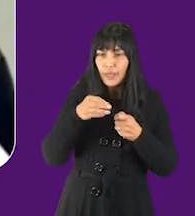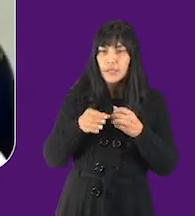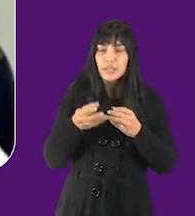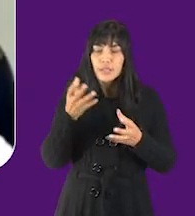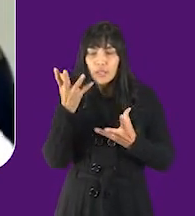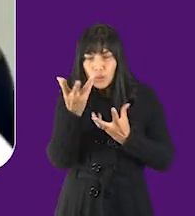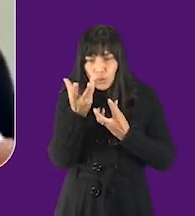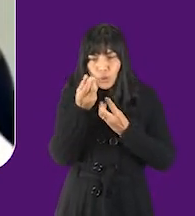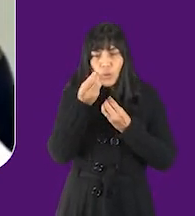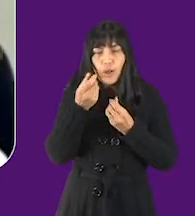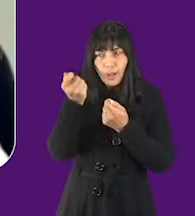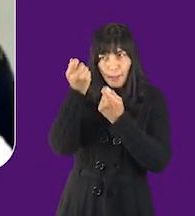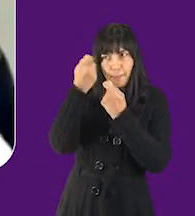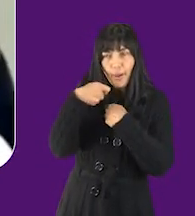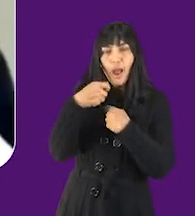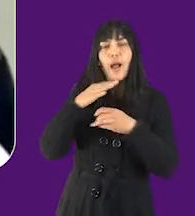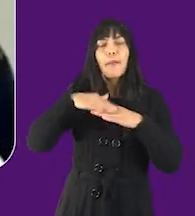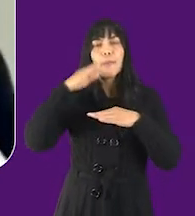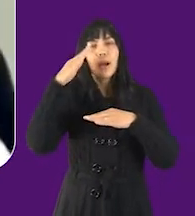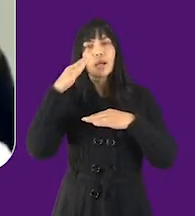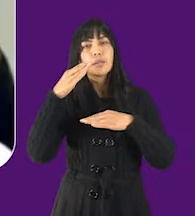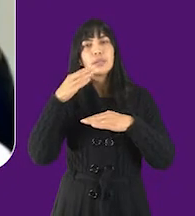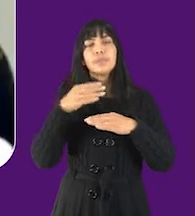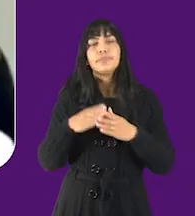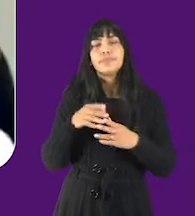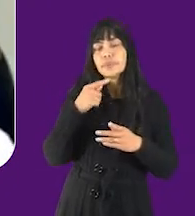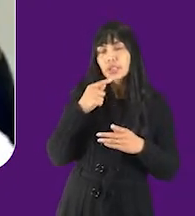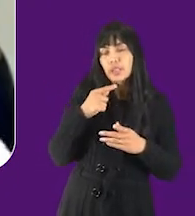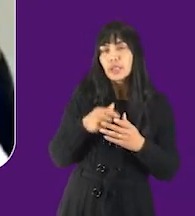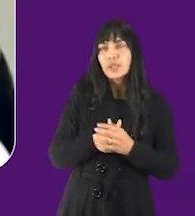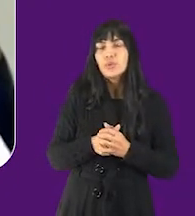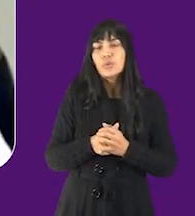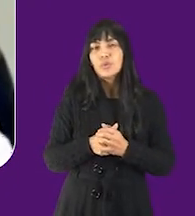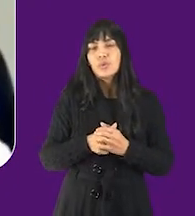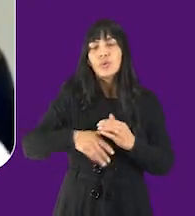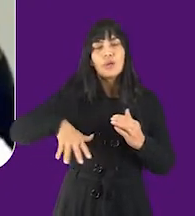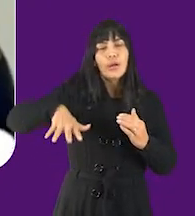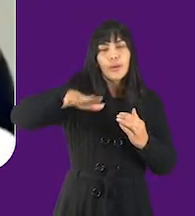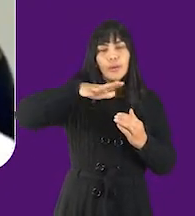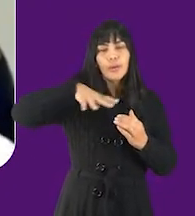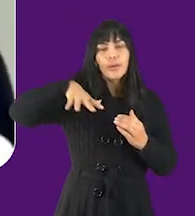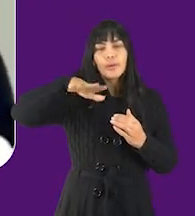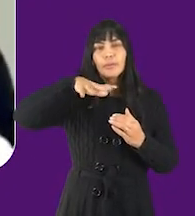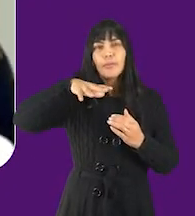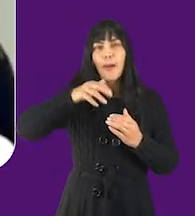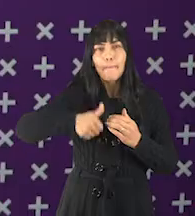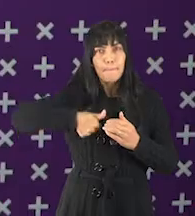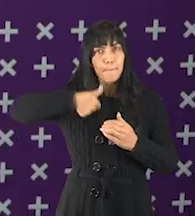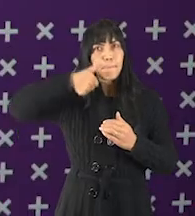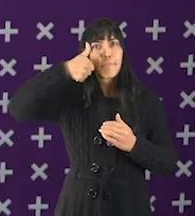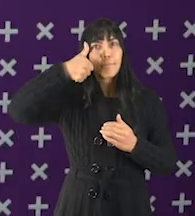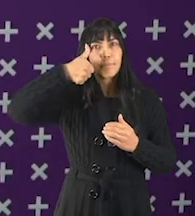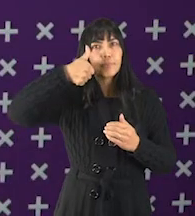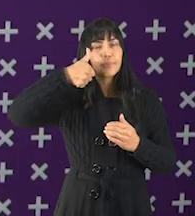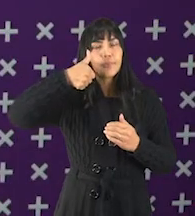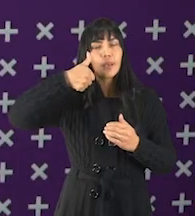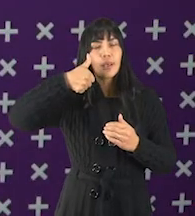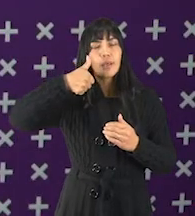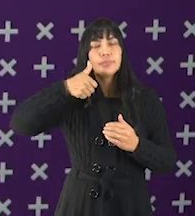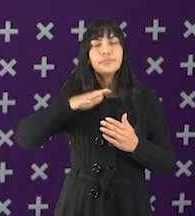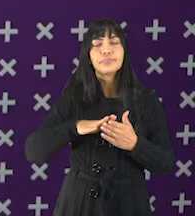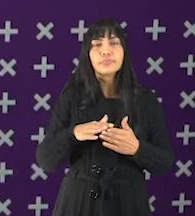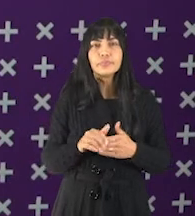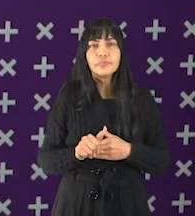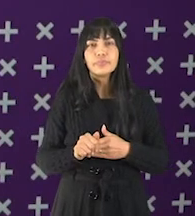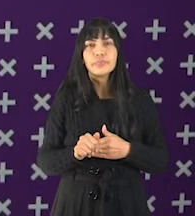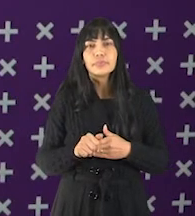mais, melhorar mais, capacitar mais e dividir mais. E isso gera um sem número de melhorias mundo afora,